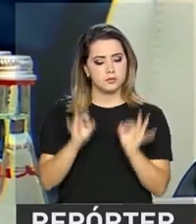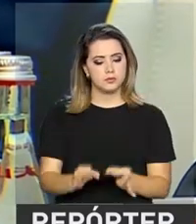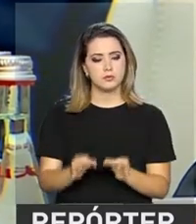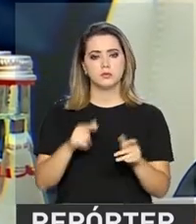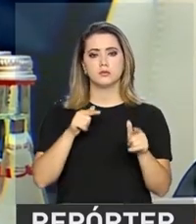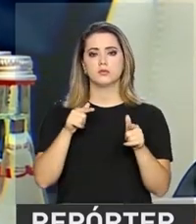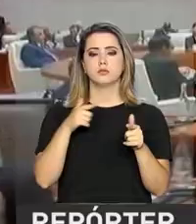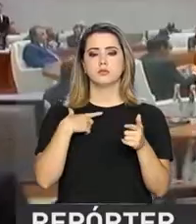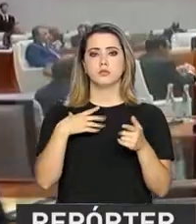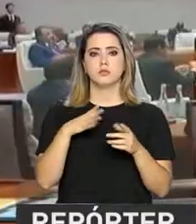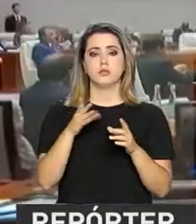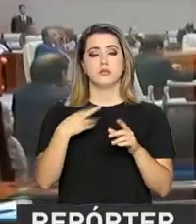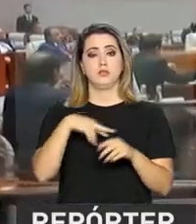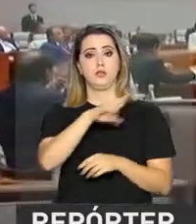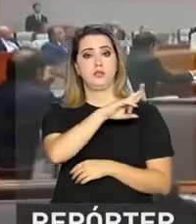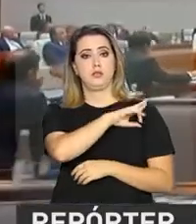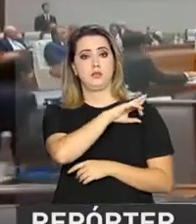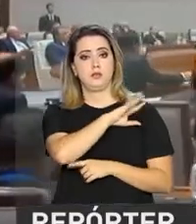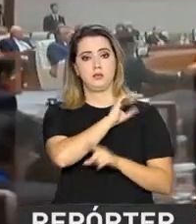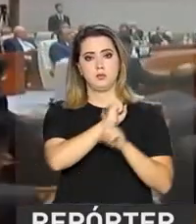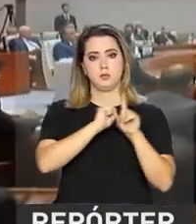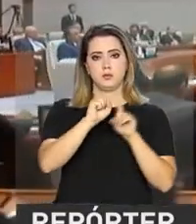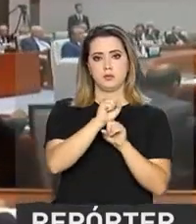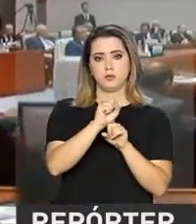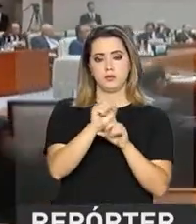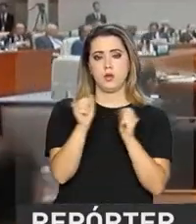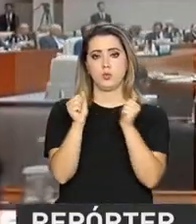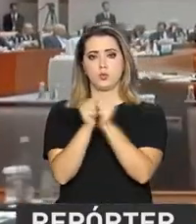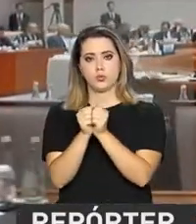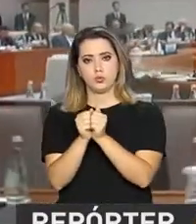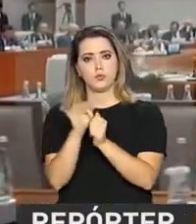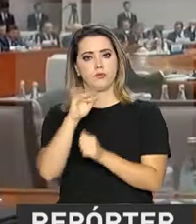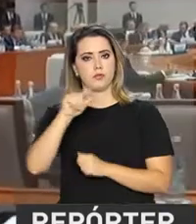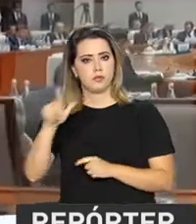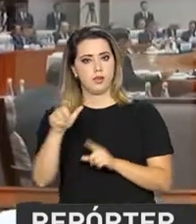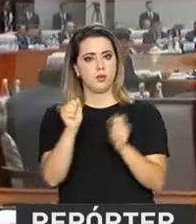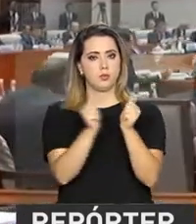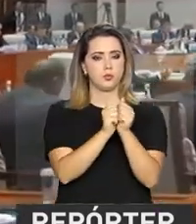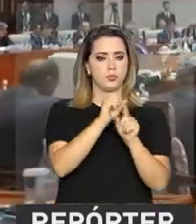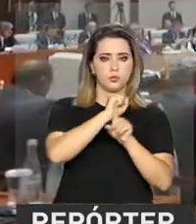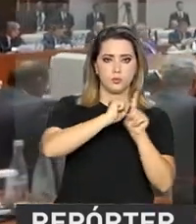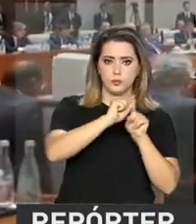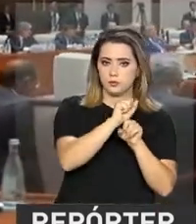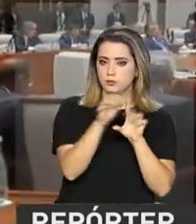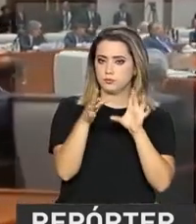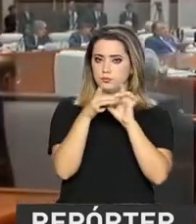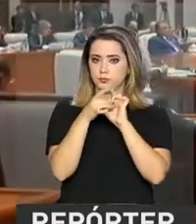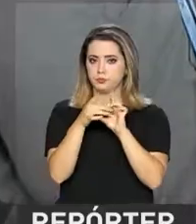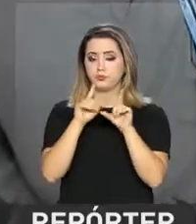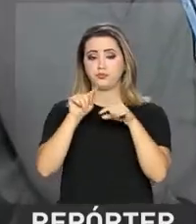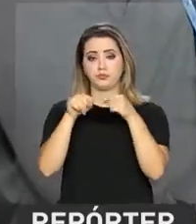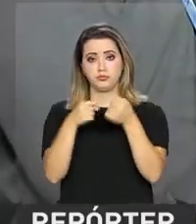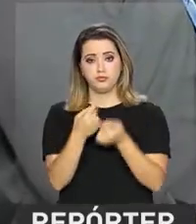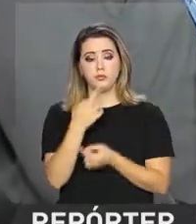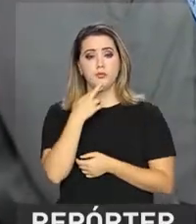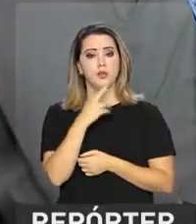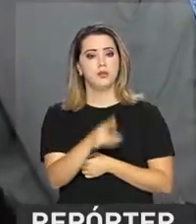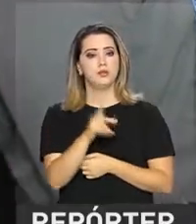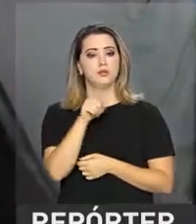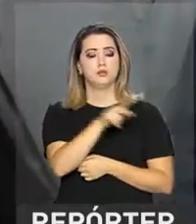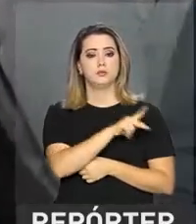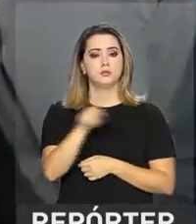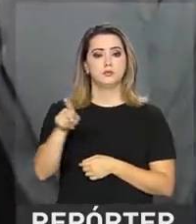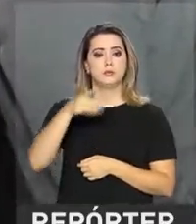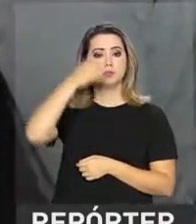exercício da responsabilidade social. Já sobre os resultados da 9ª cúpula do BRICS na China, o presidente Michel